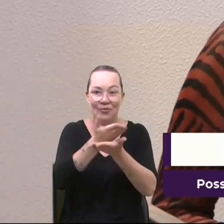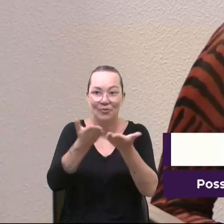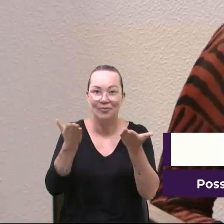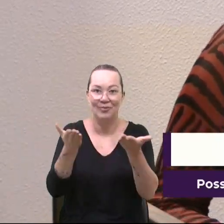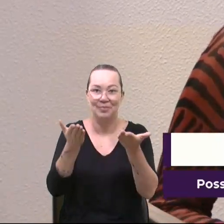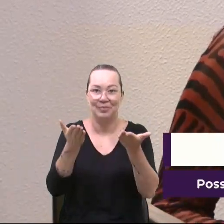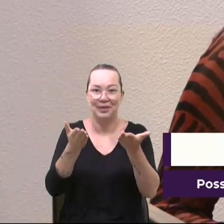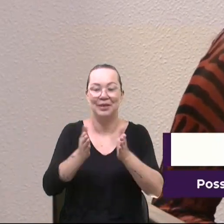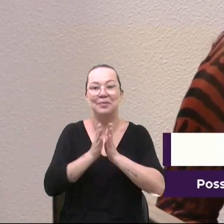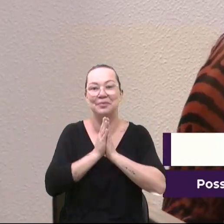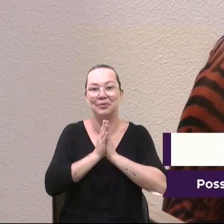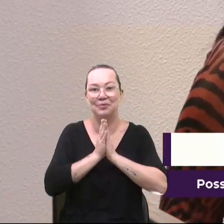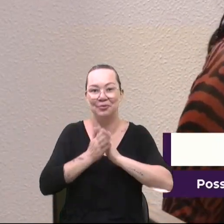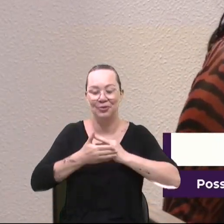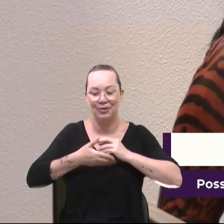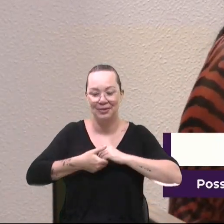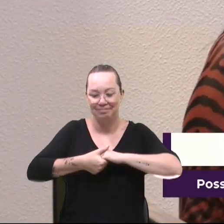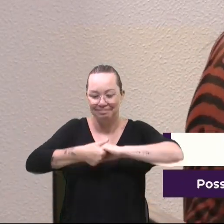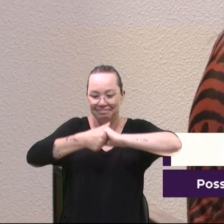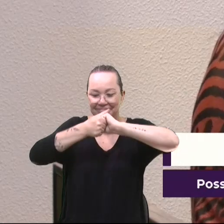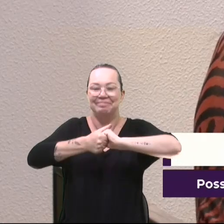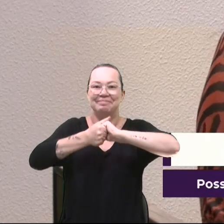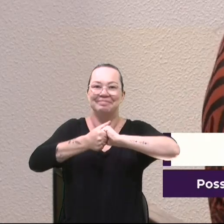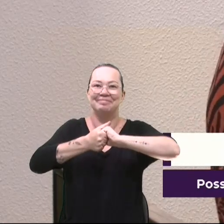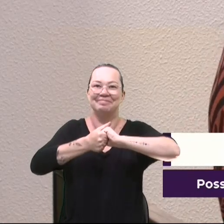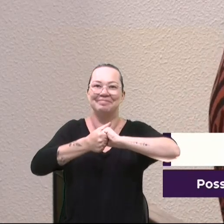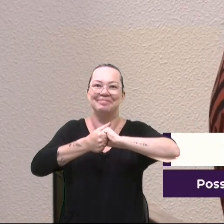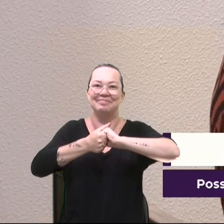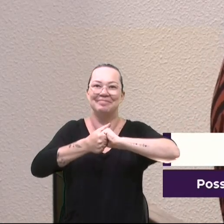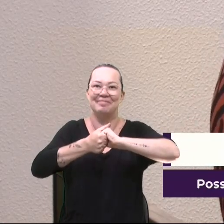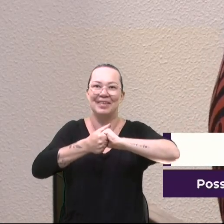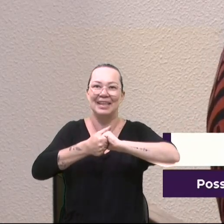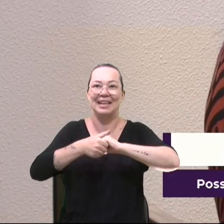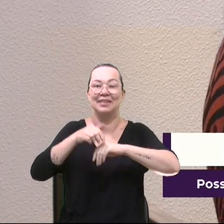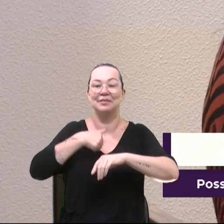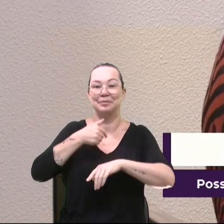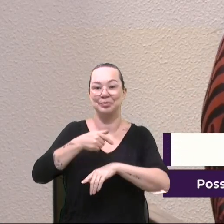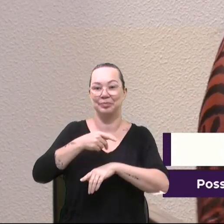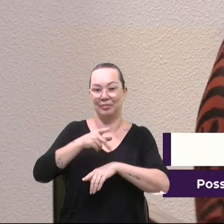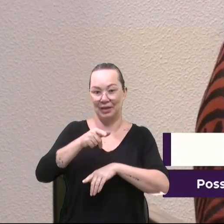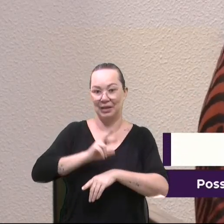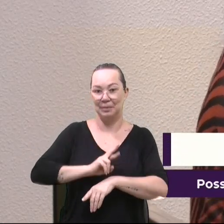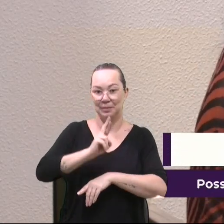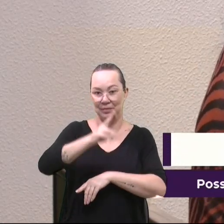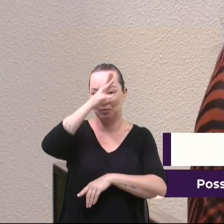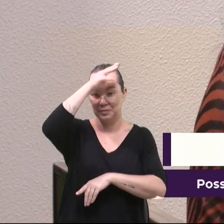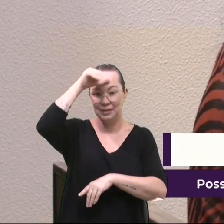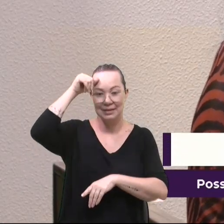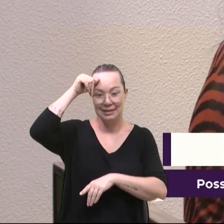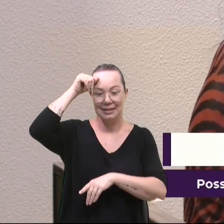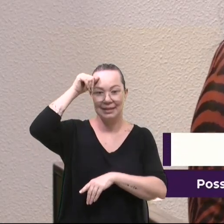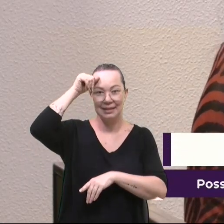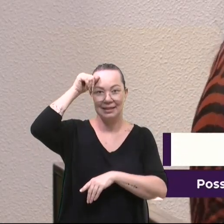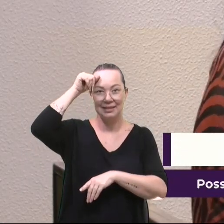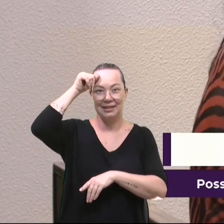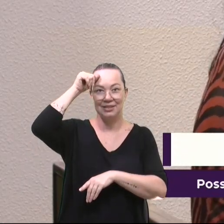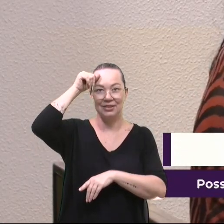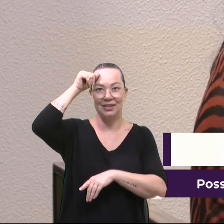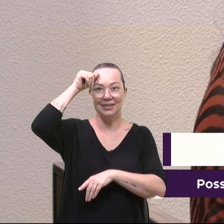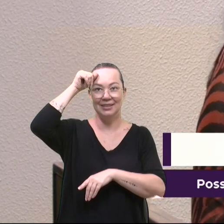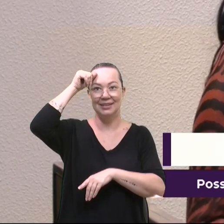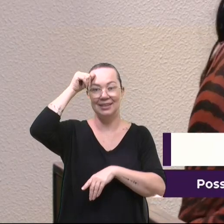se sintam saudadas. Em nome do nosso prefeito municipal, Adilode Domênico, em nome do nosso